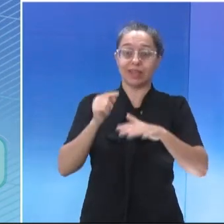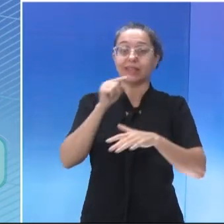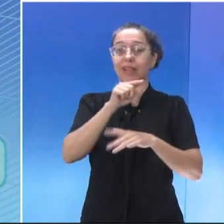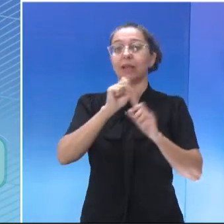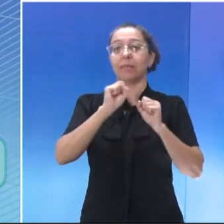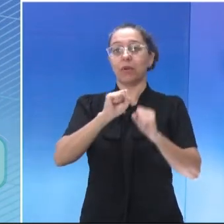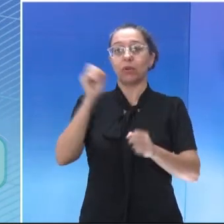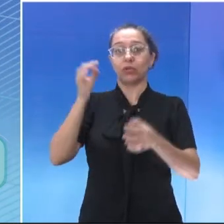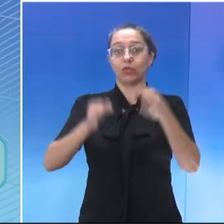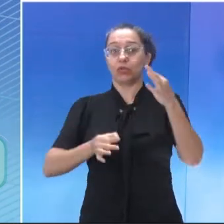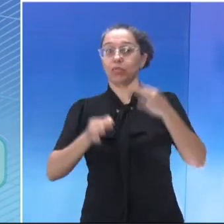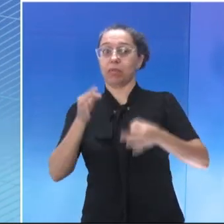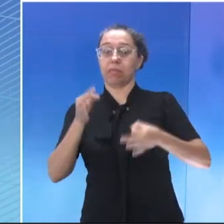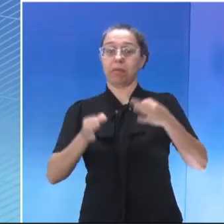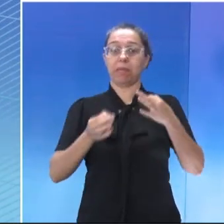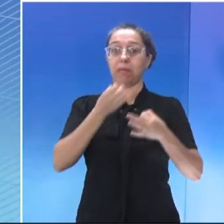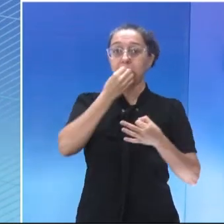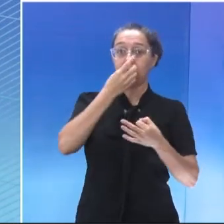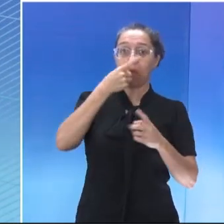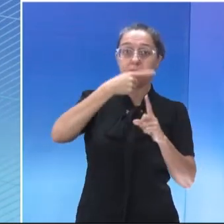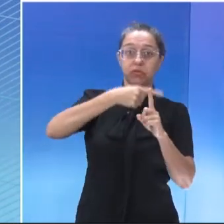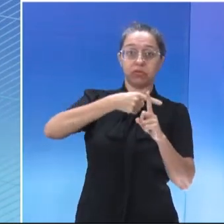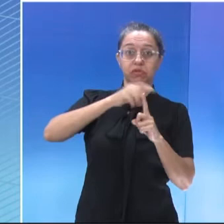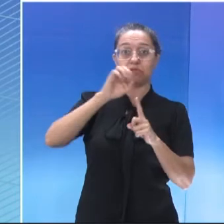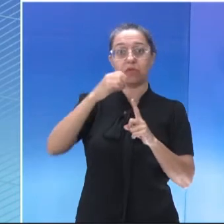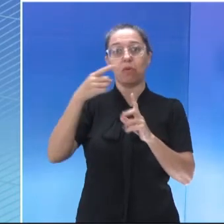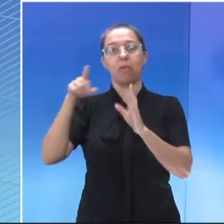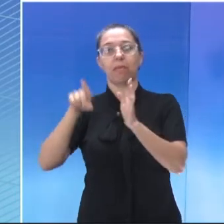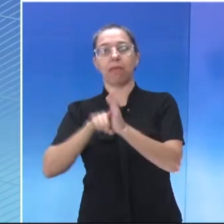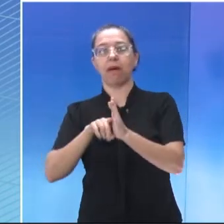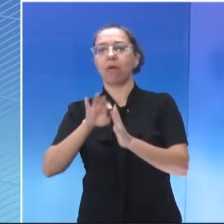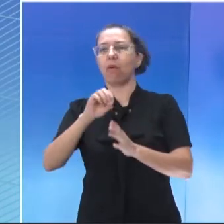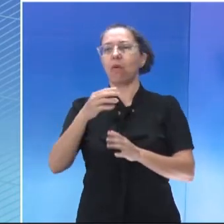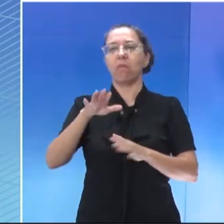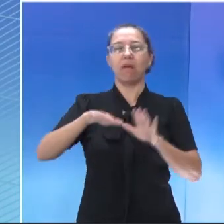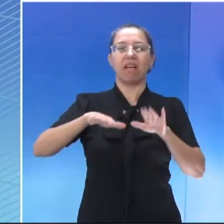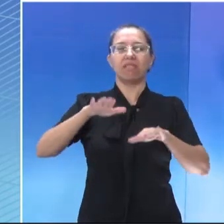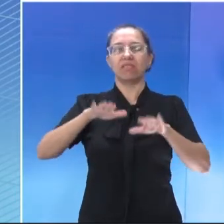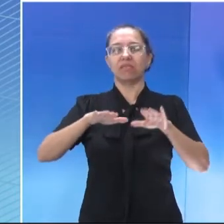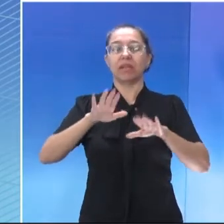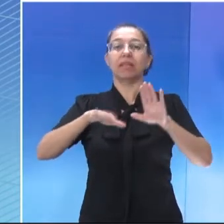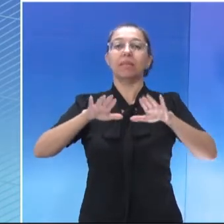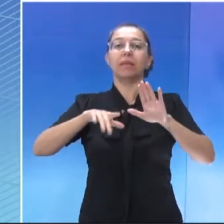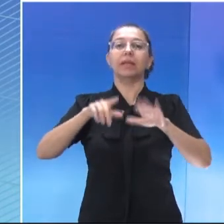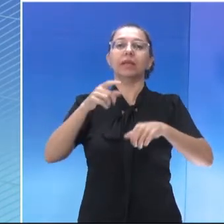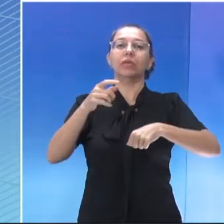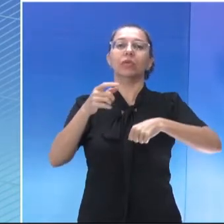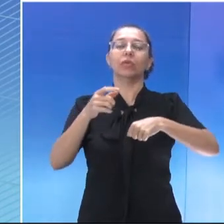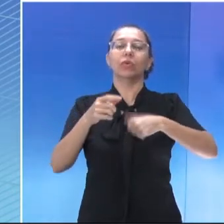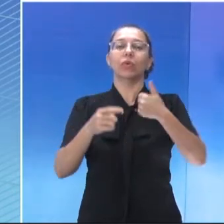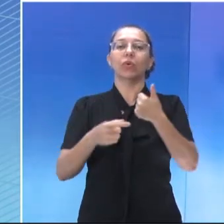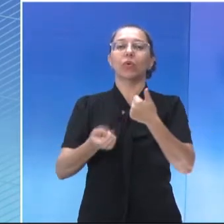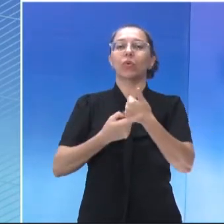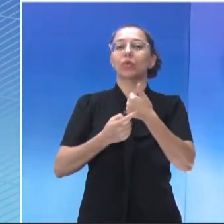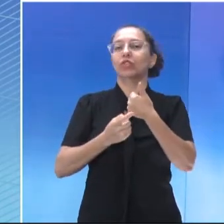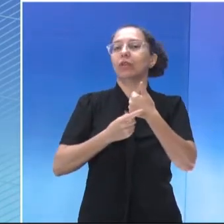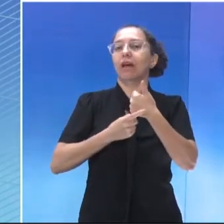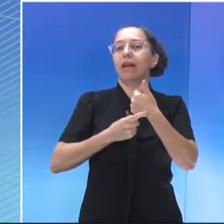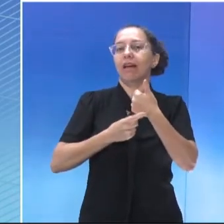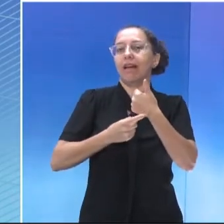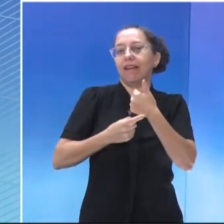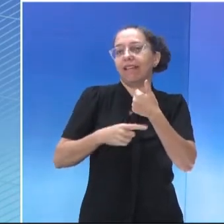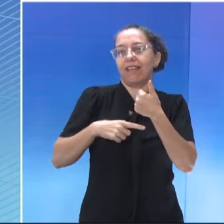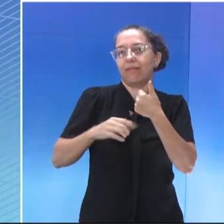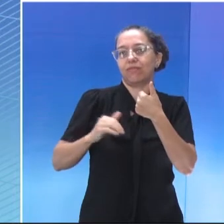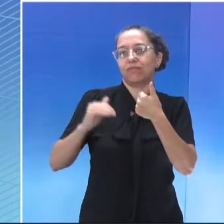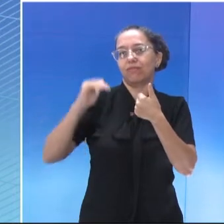pode ser julgada ou para o bem ou para o mal, ou mais ou menos, dependendo do tanto de curtida que ela tem, né? Do tanto de acesso que ela